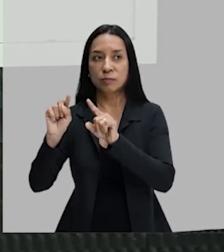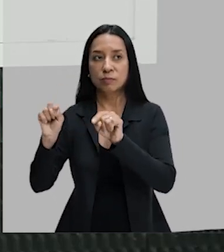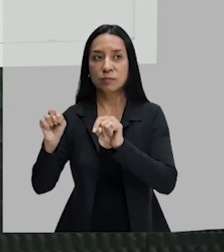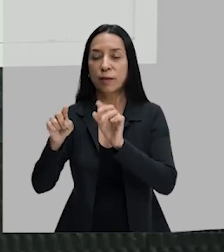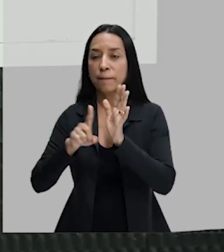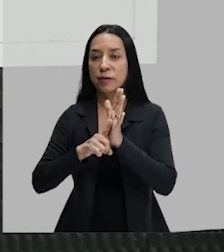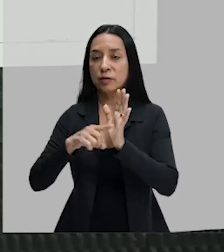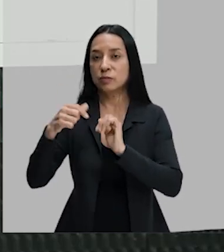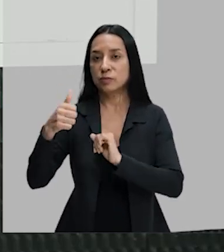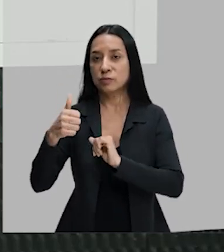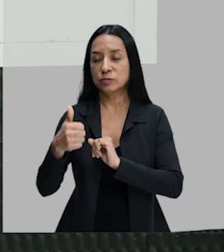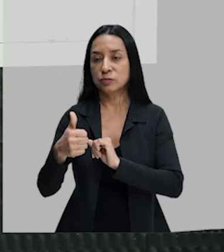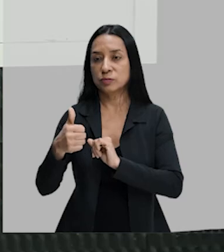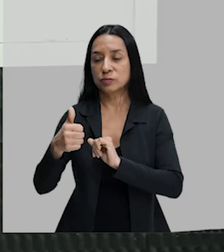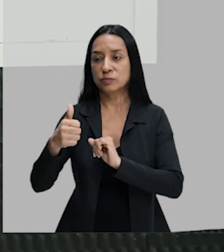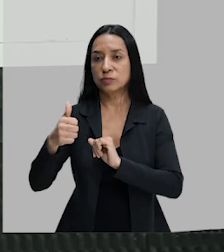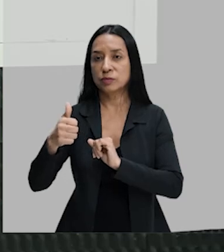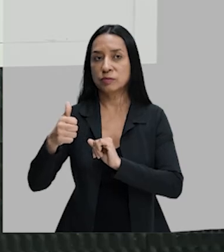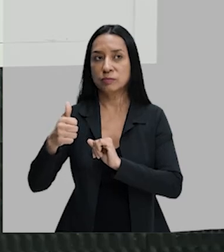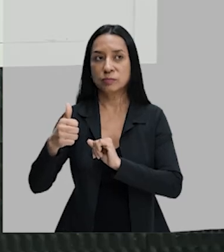elevado a 4 mais 1